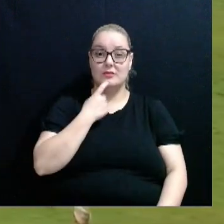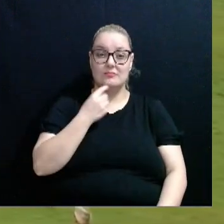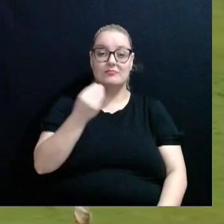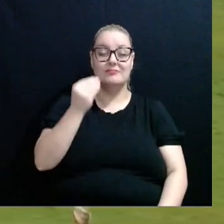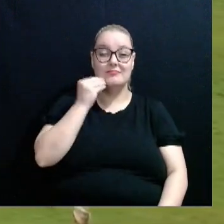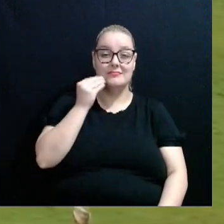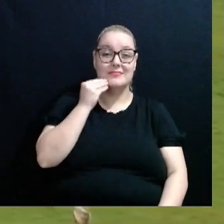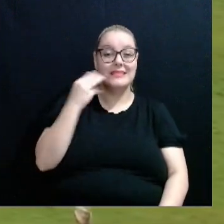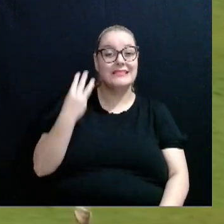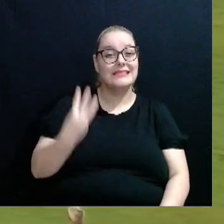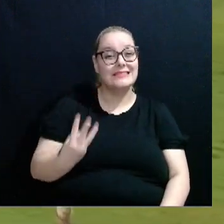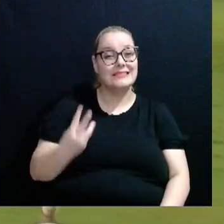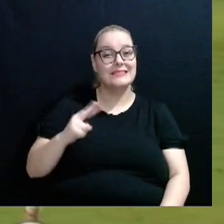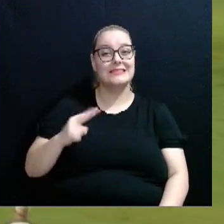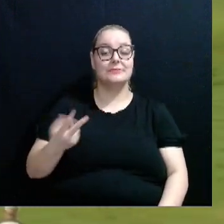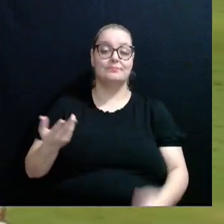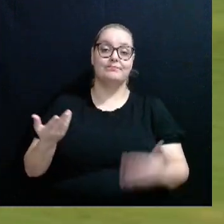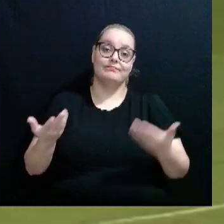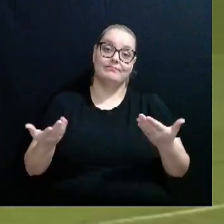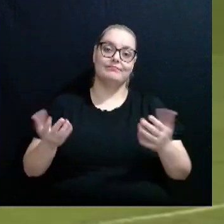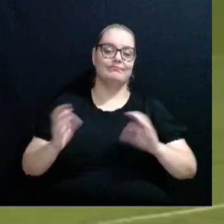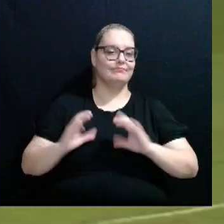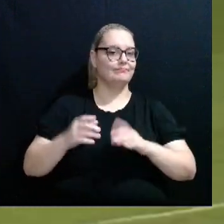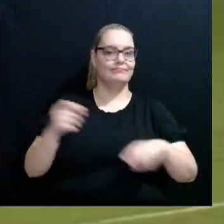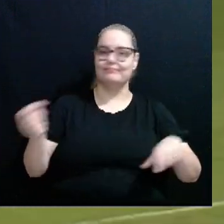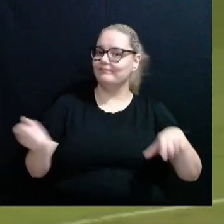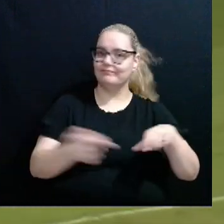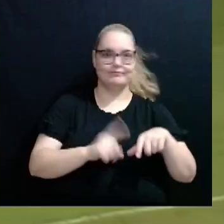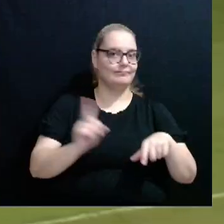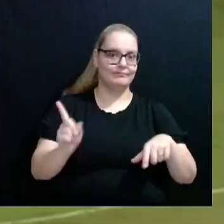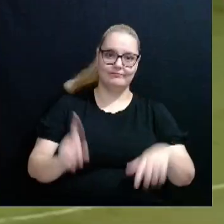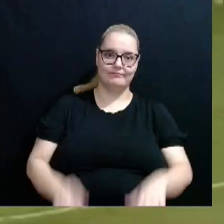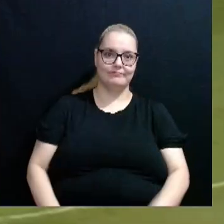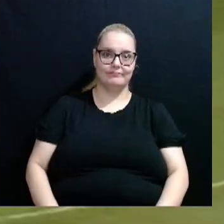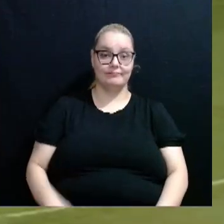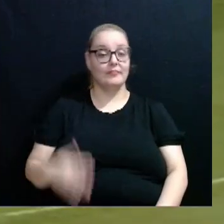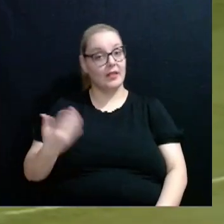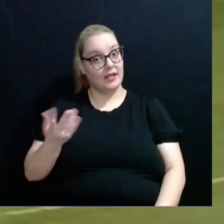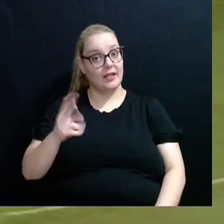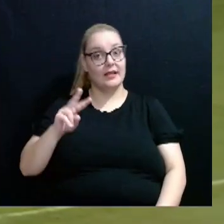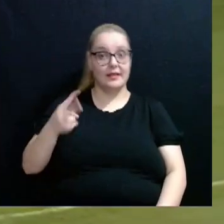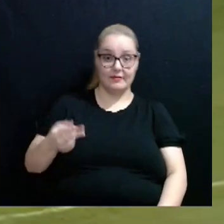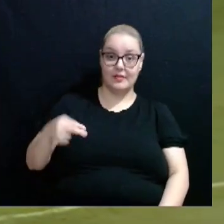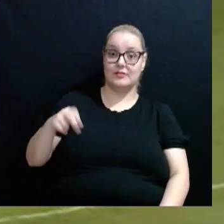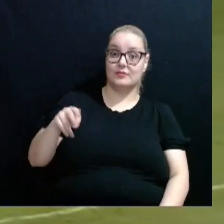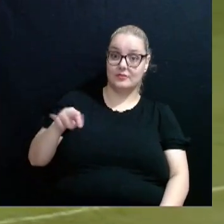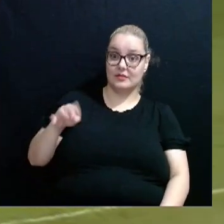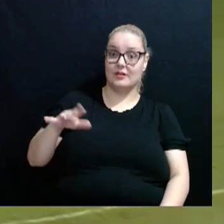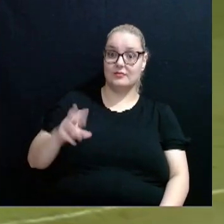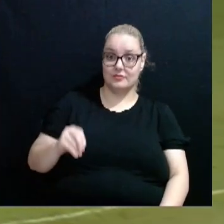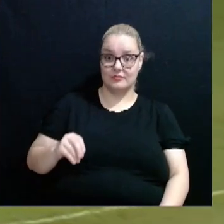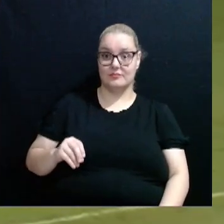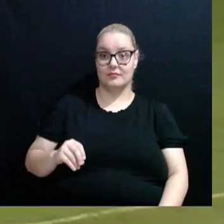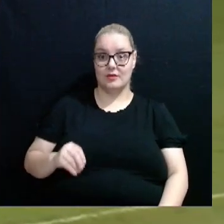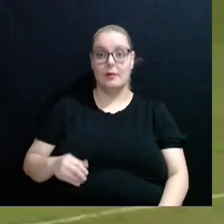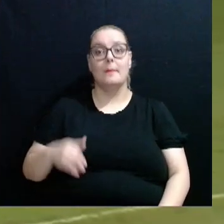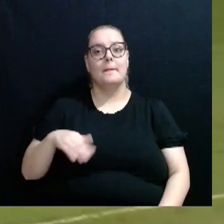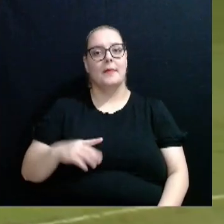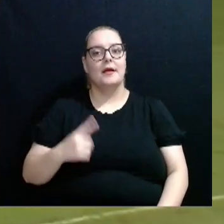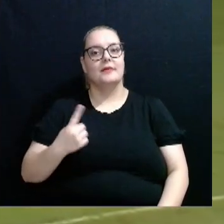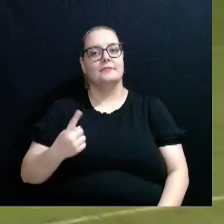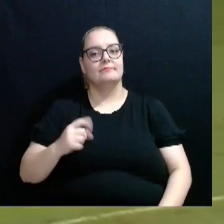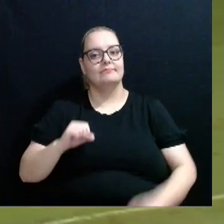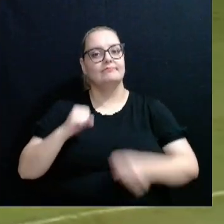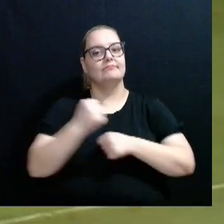vezes, mas a bola não entra não. Aí é a vez do Náutico exigir mais uma grande defesa do Diogo Silva